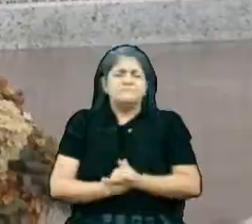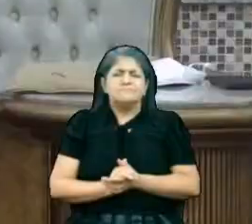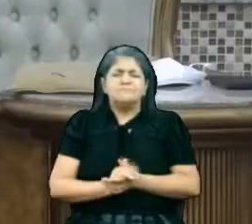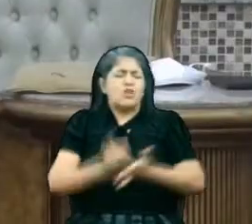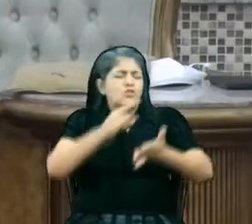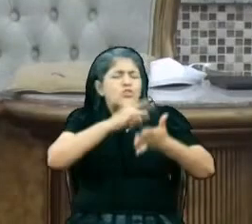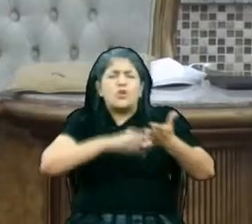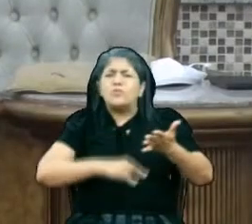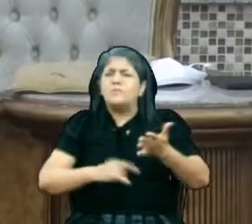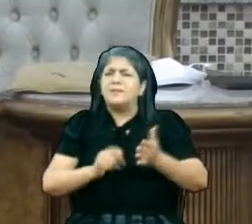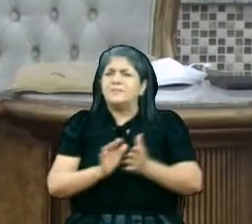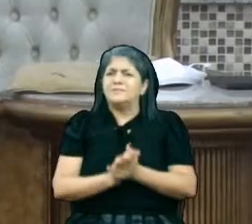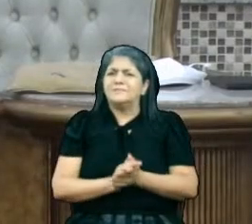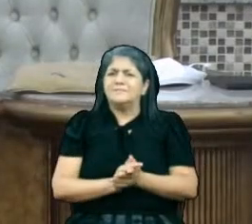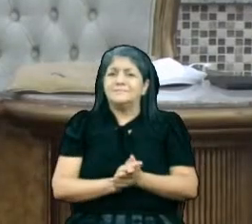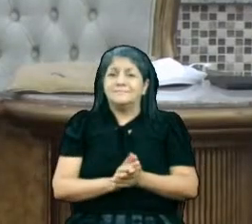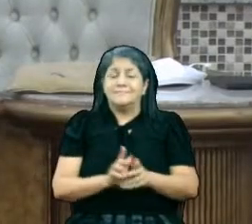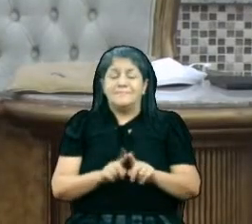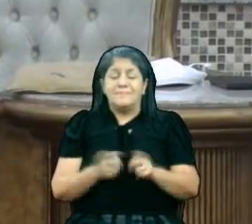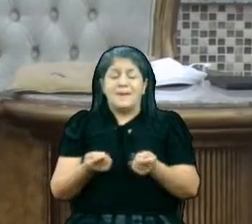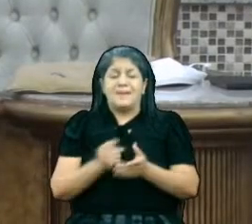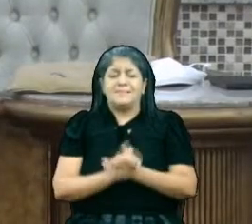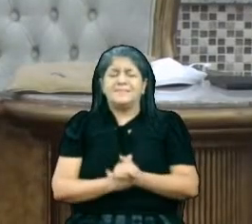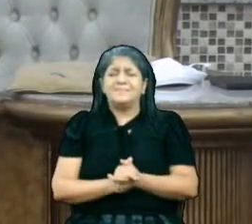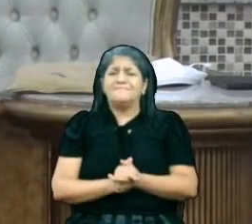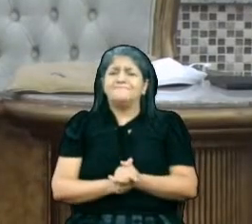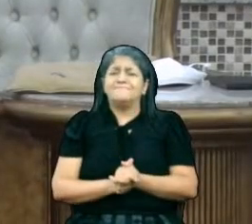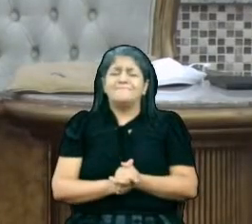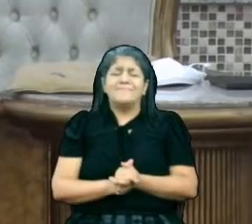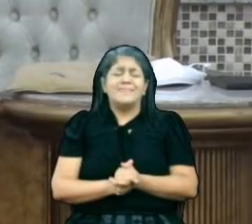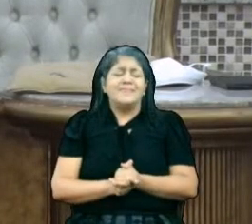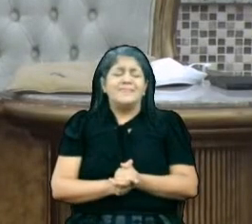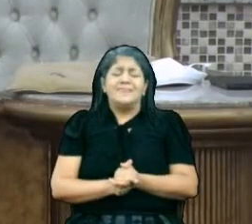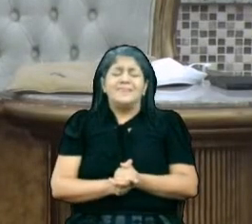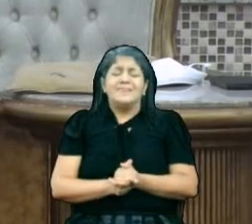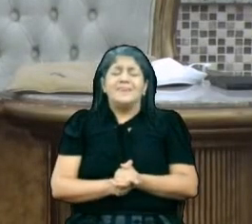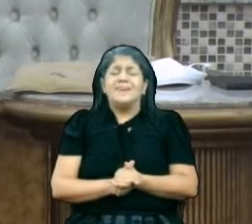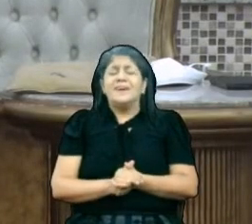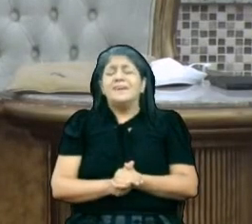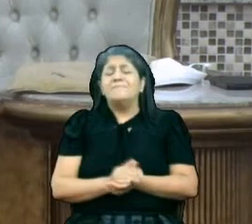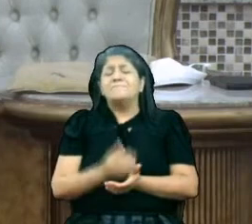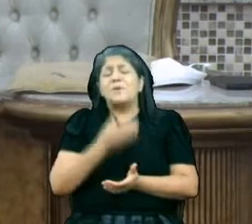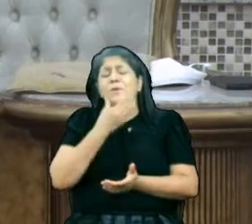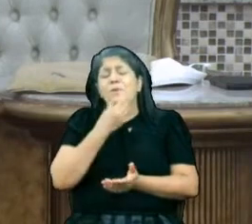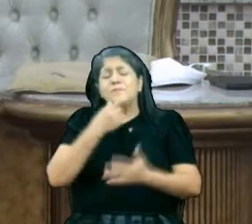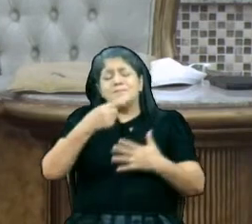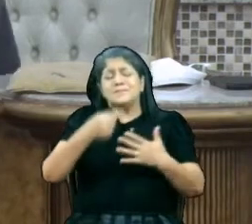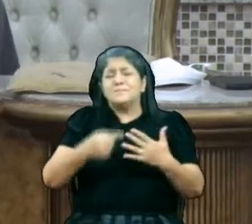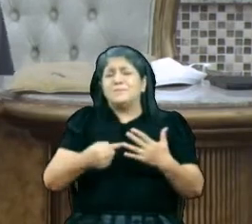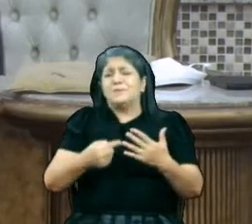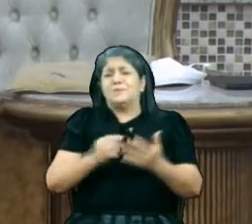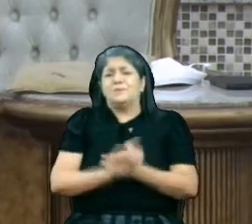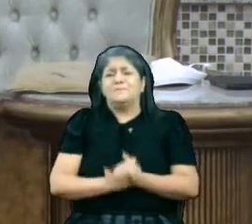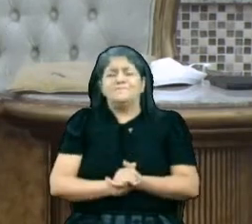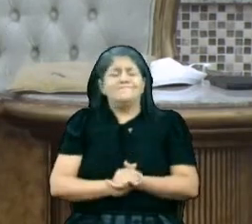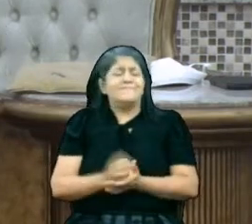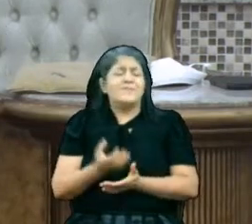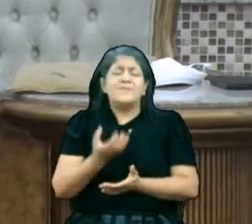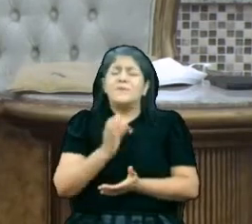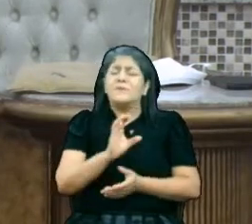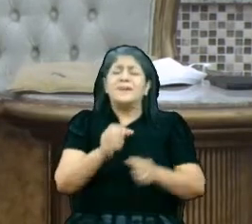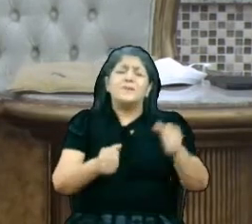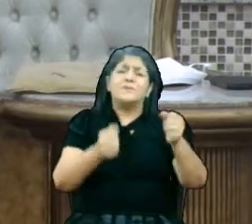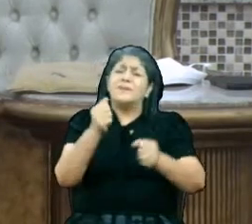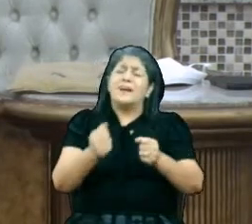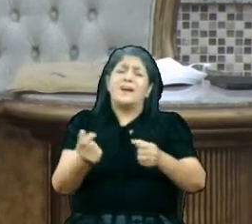procura e uma busca uma busca Não pelo dinheiro que eu perdi não pelo meu carro que eles